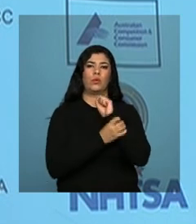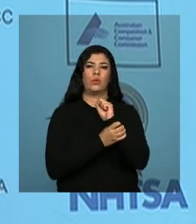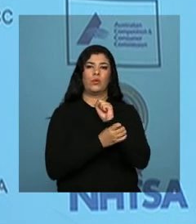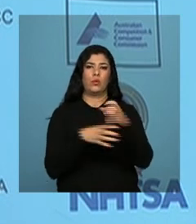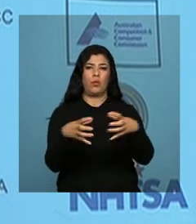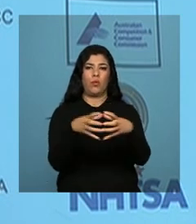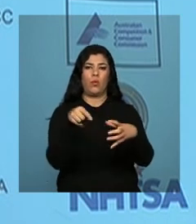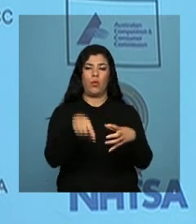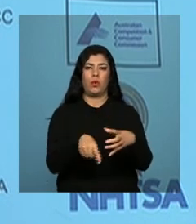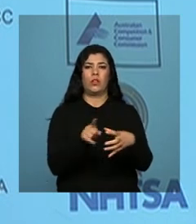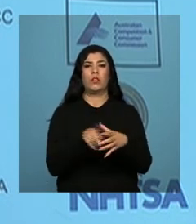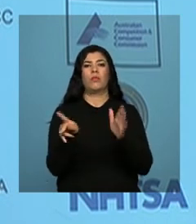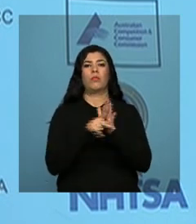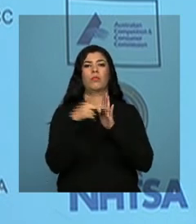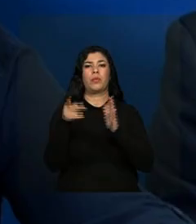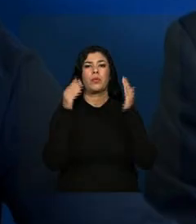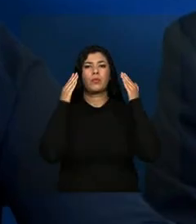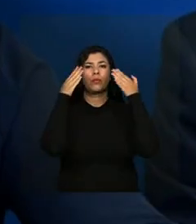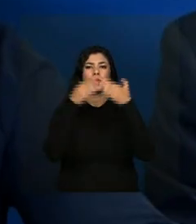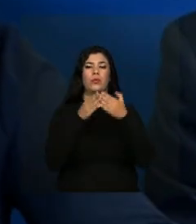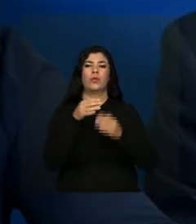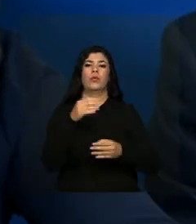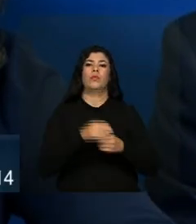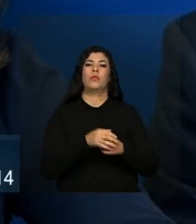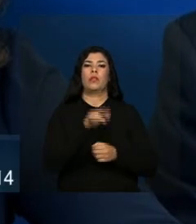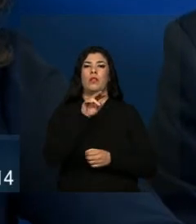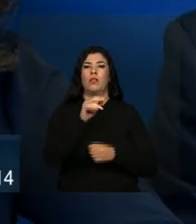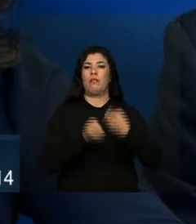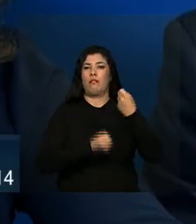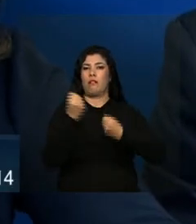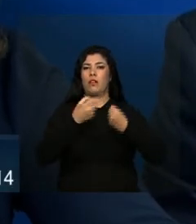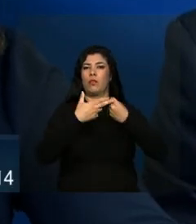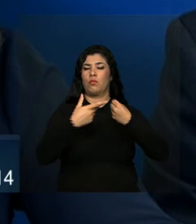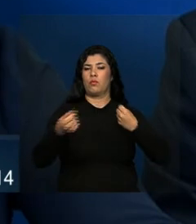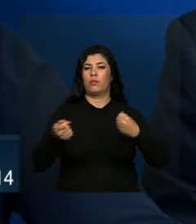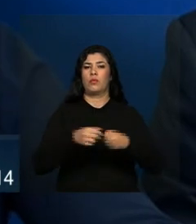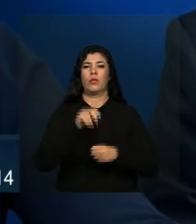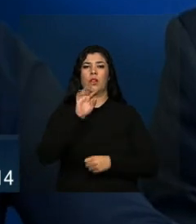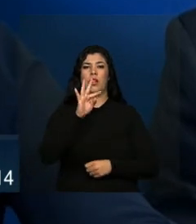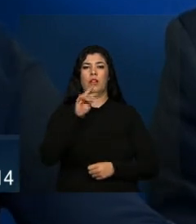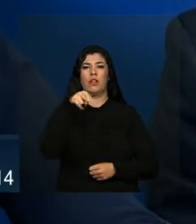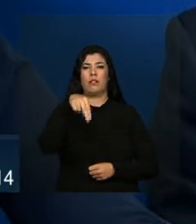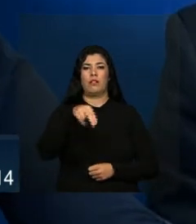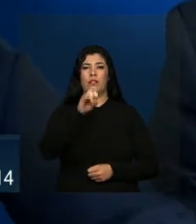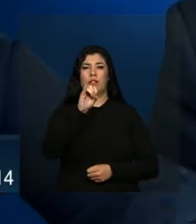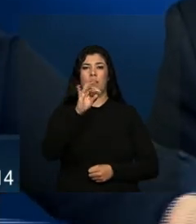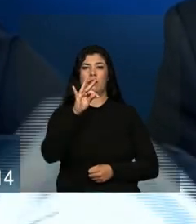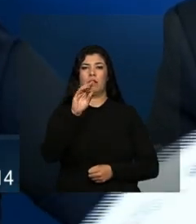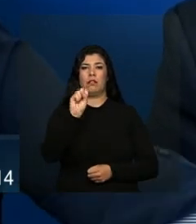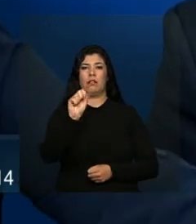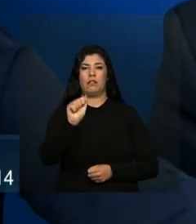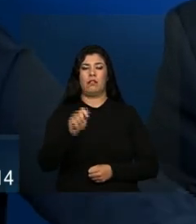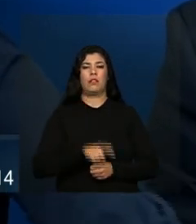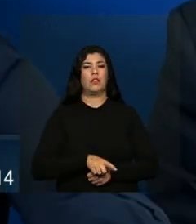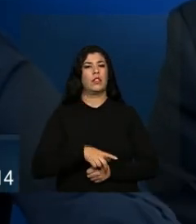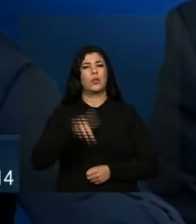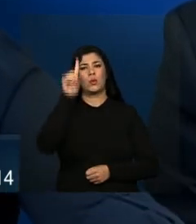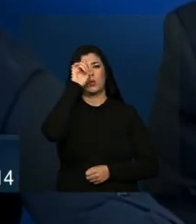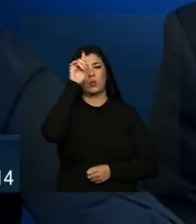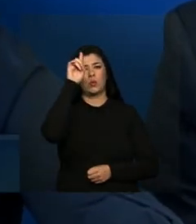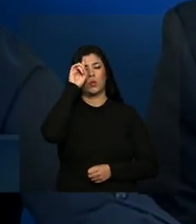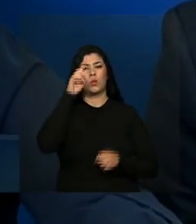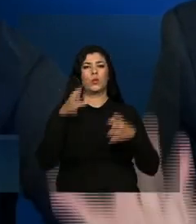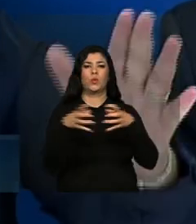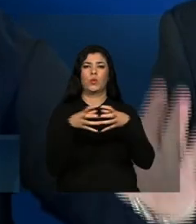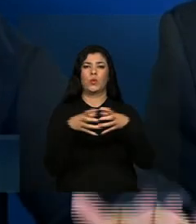e se voltado a veículos anissa diariamente os nossos técnicos a nossa equipe faz esse